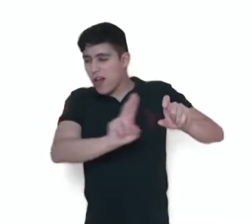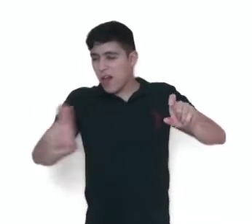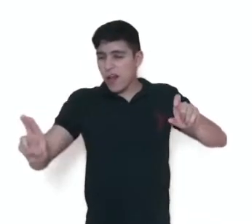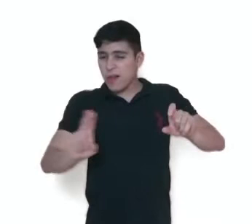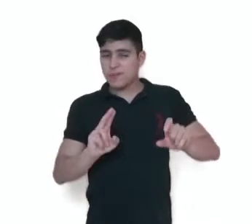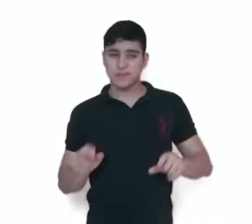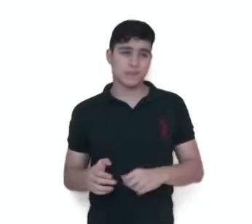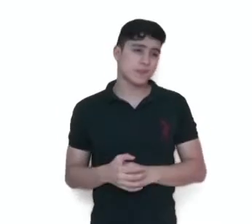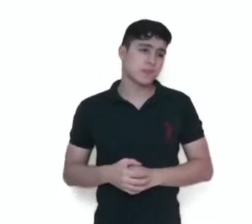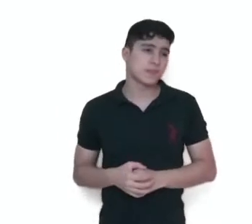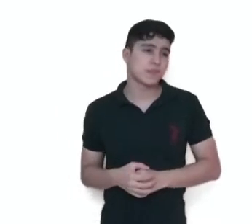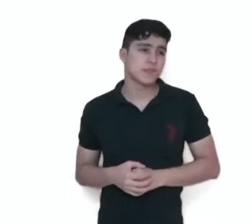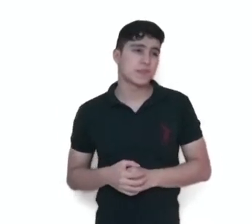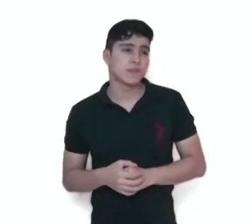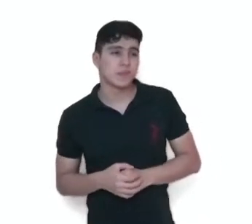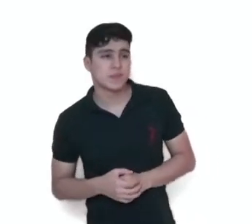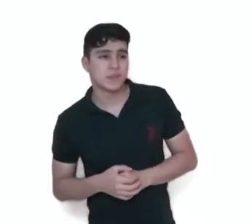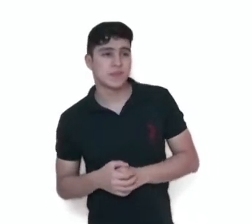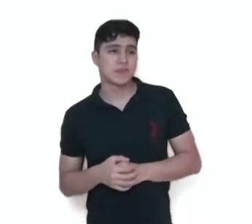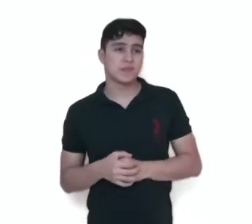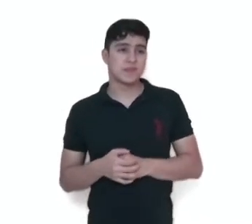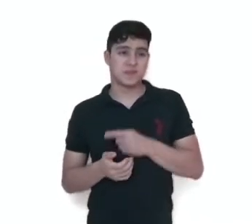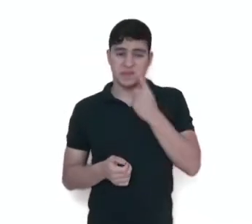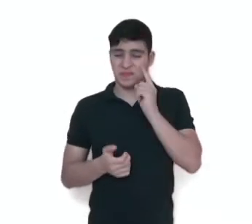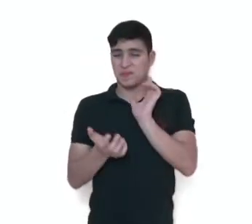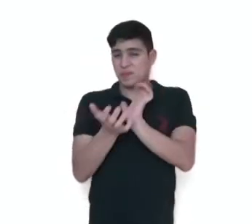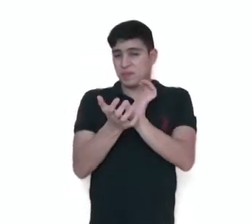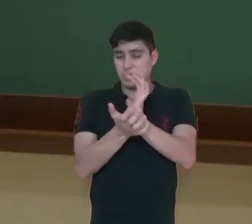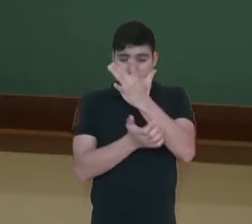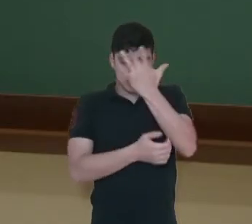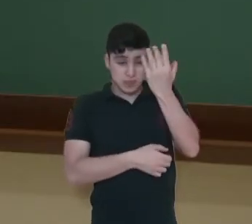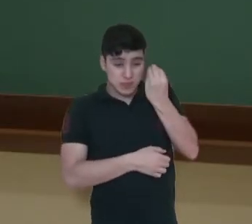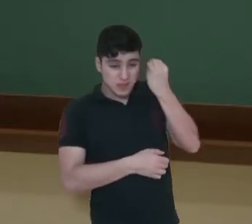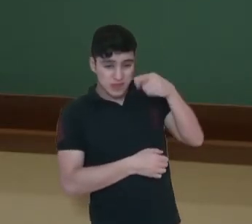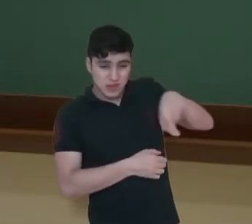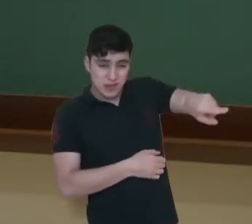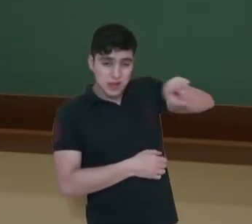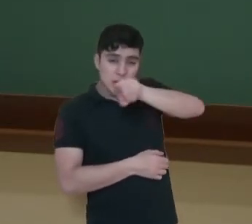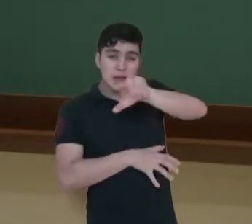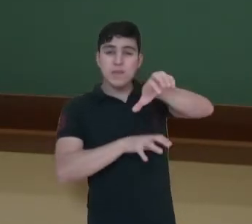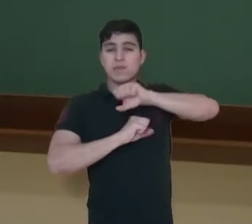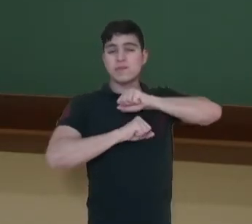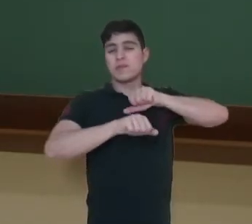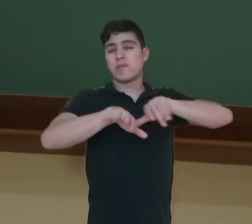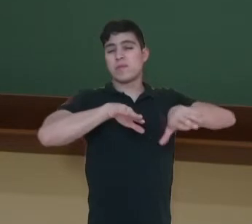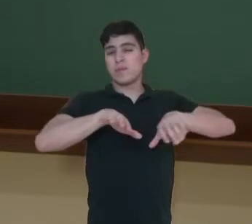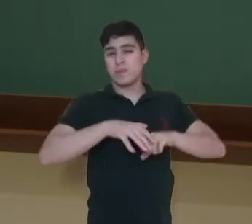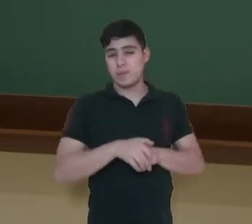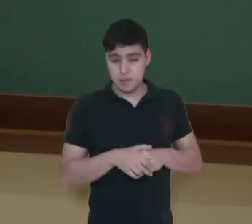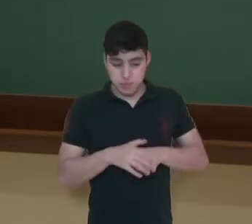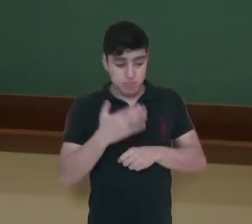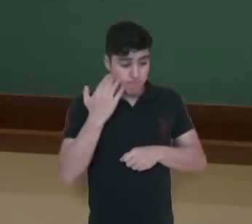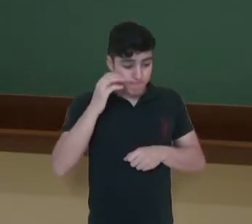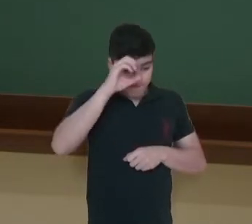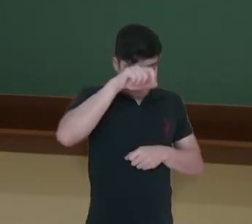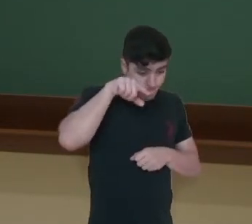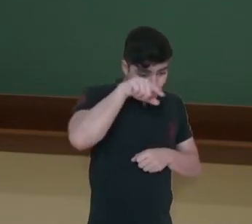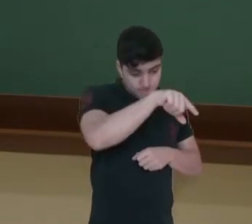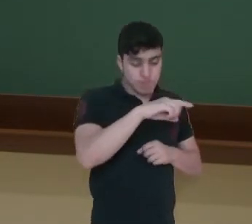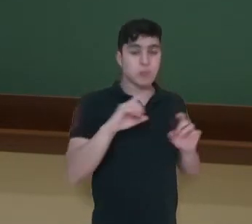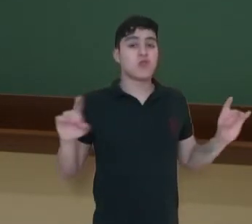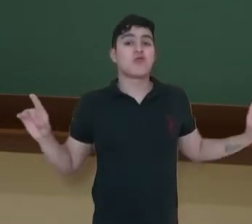Uptime, U-Time, Função RK, fizeram parte da história RZO. Ou seja, todas as pessoas que fizeram, aprenderam com eles